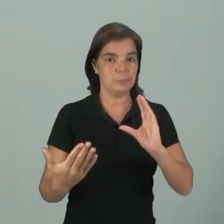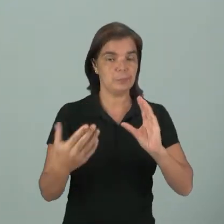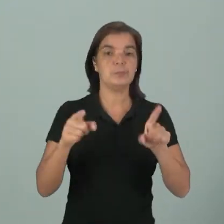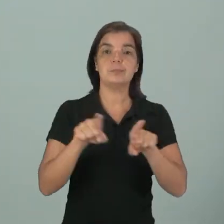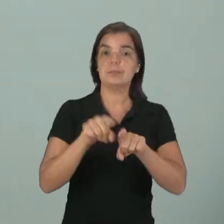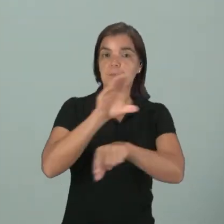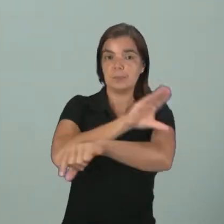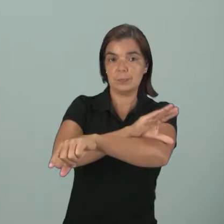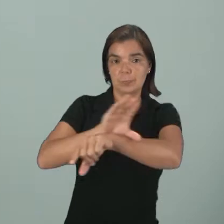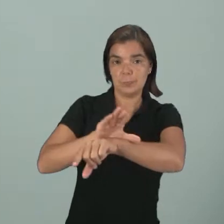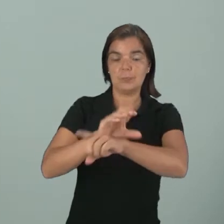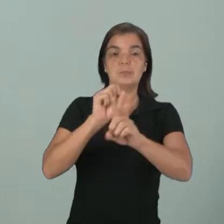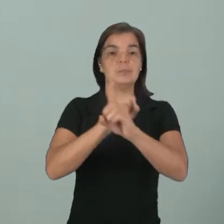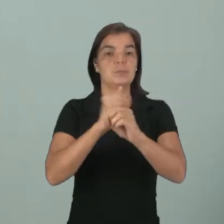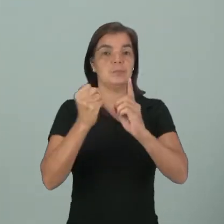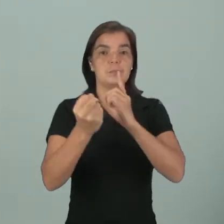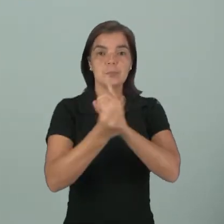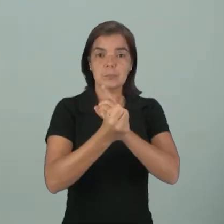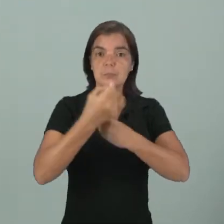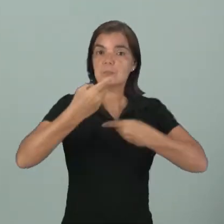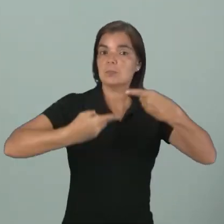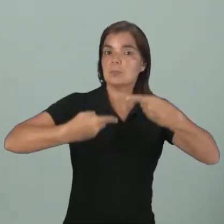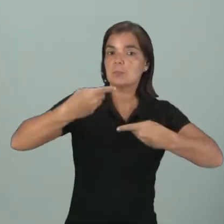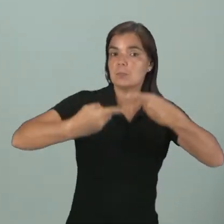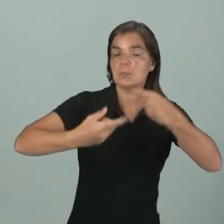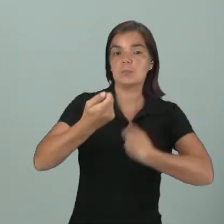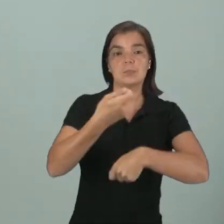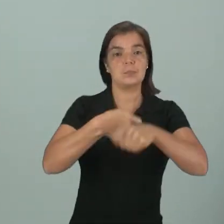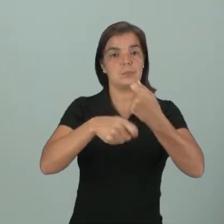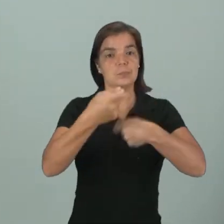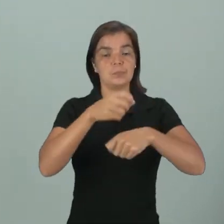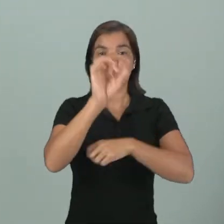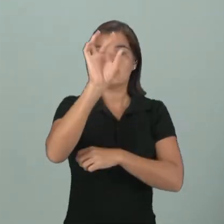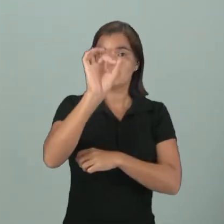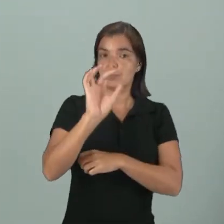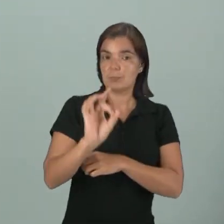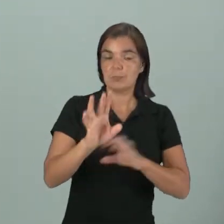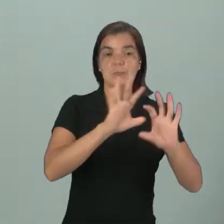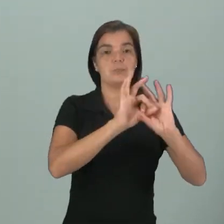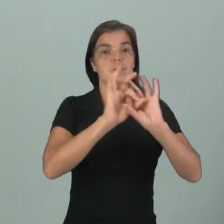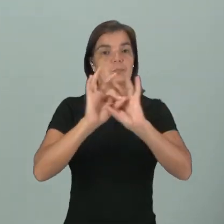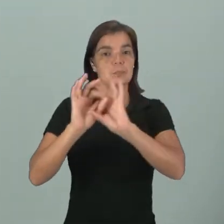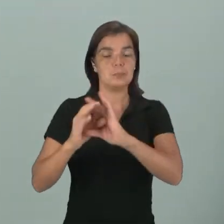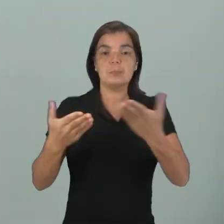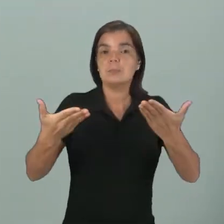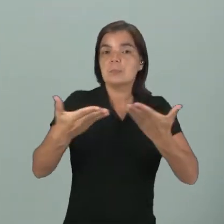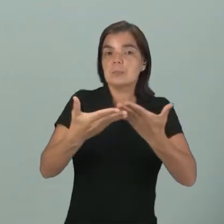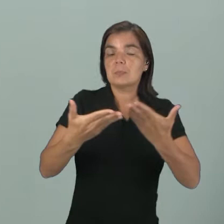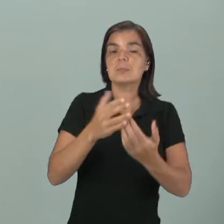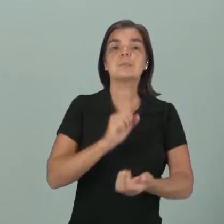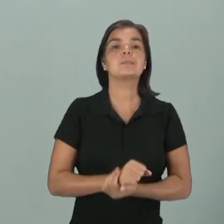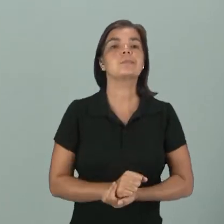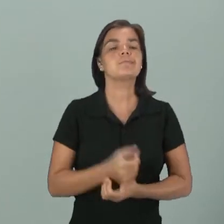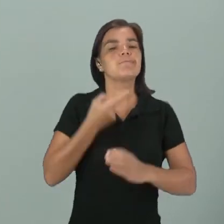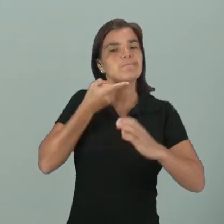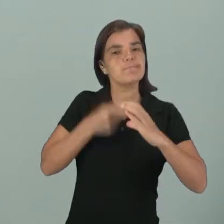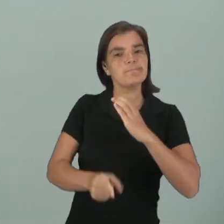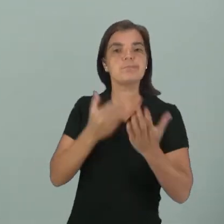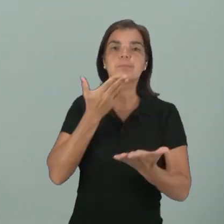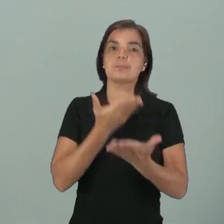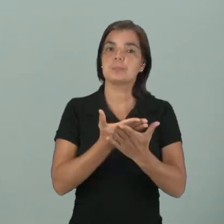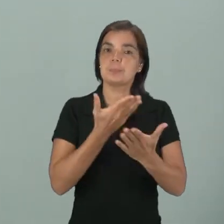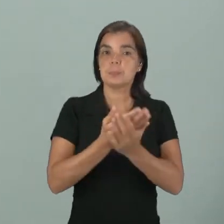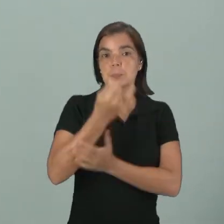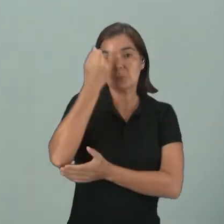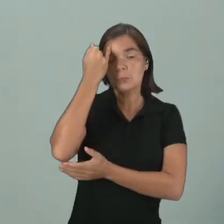características culturais, sociais, políticas e econômicas de cada contexto. Agora, para aprofundar